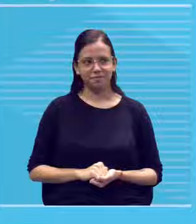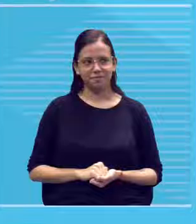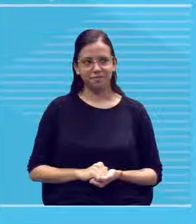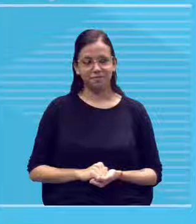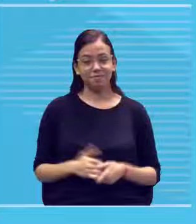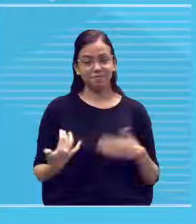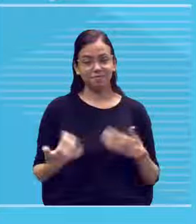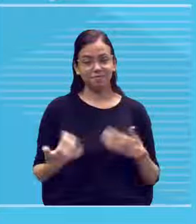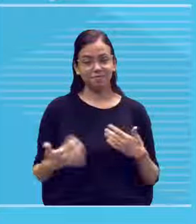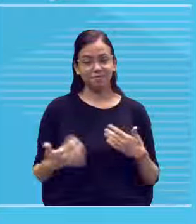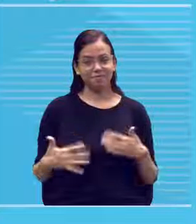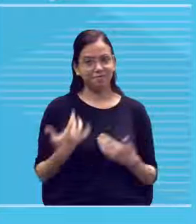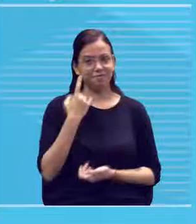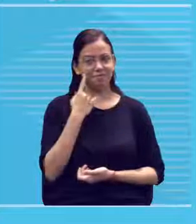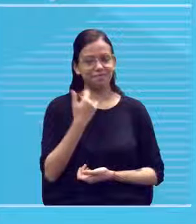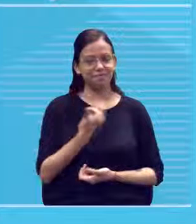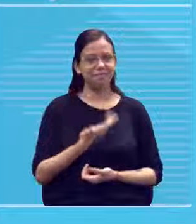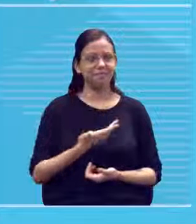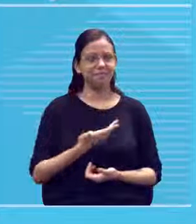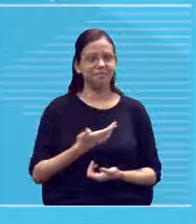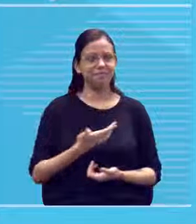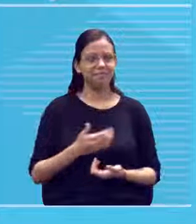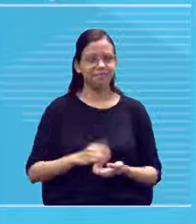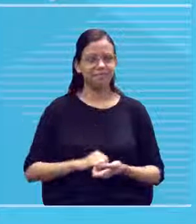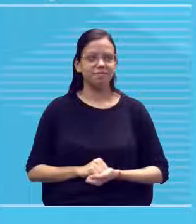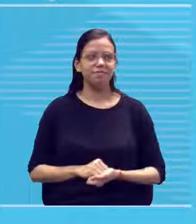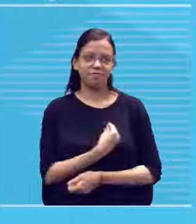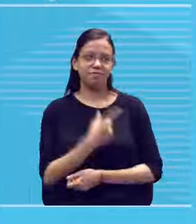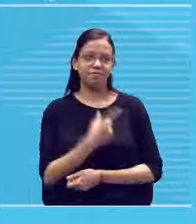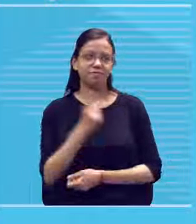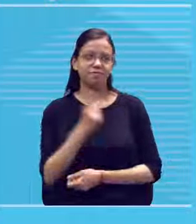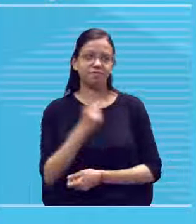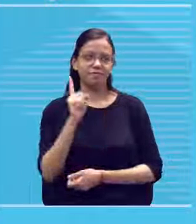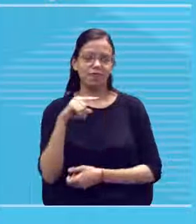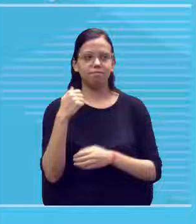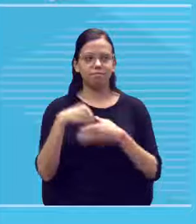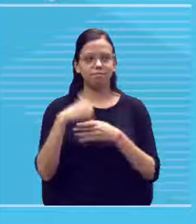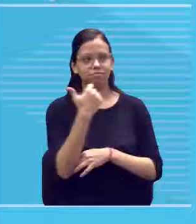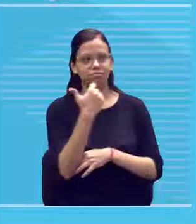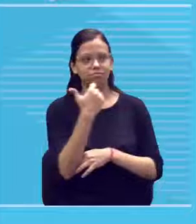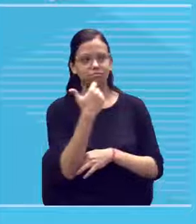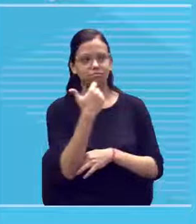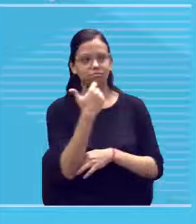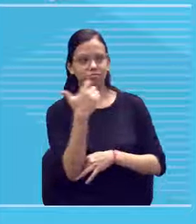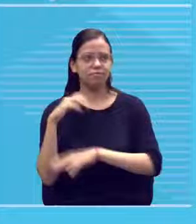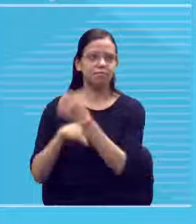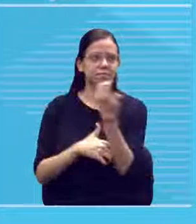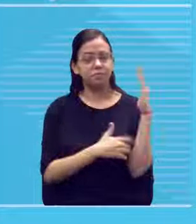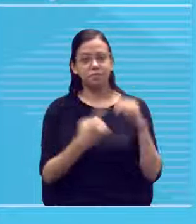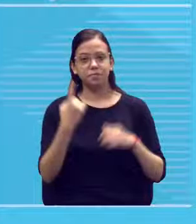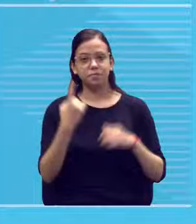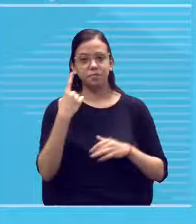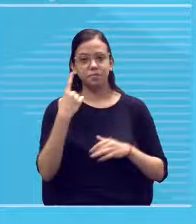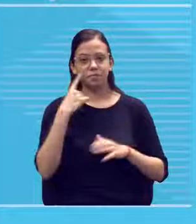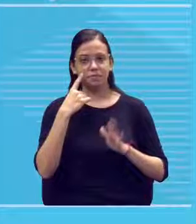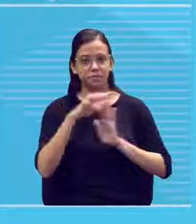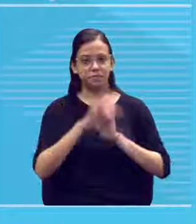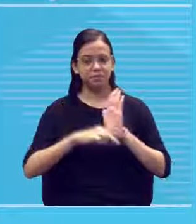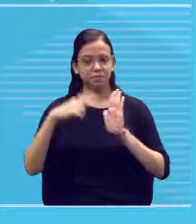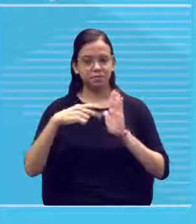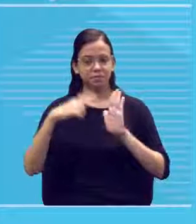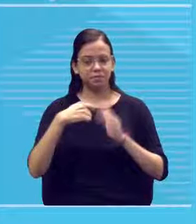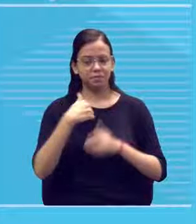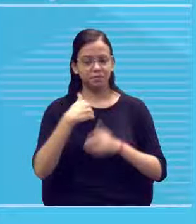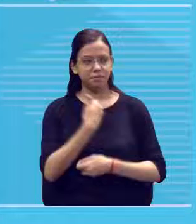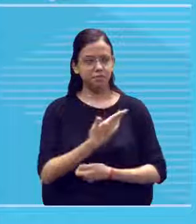ei ei Vitória qualquer vida é muito dentro da floresta vamos o texto se a gente